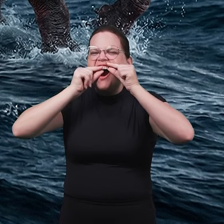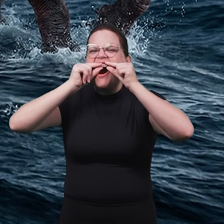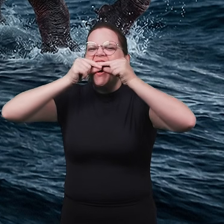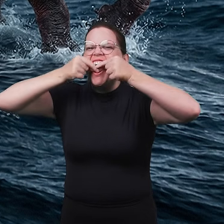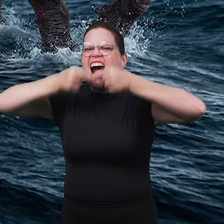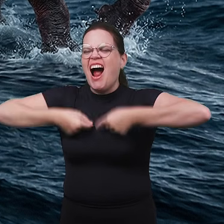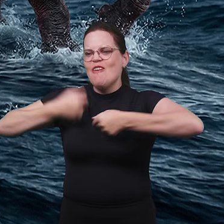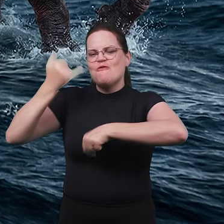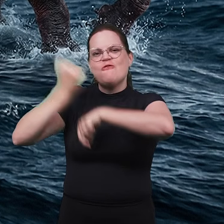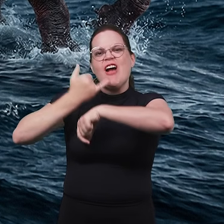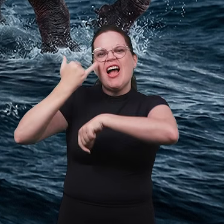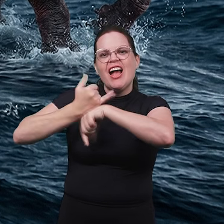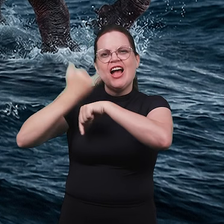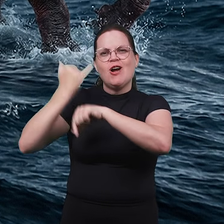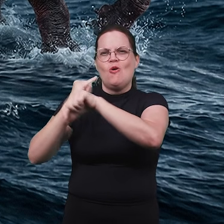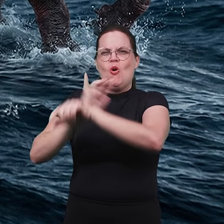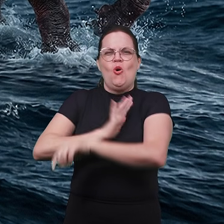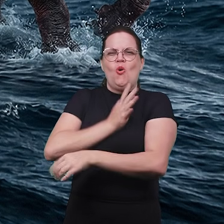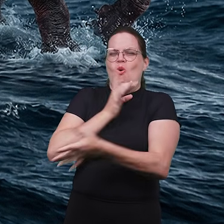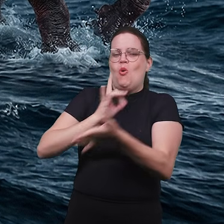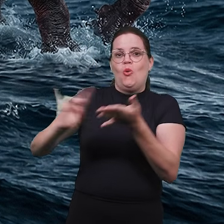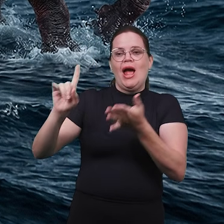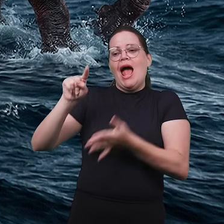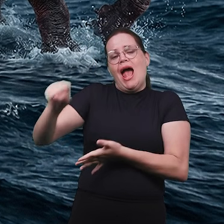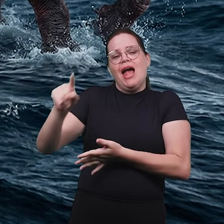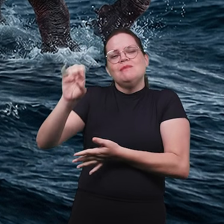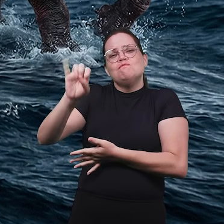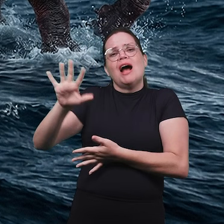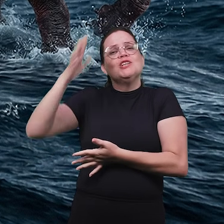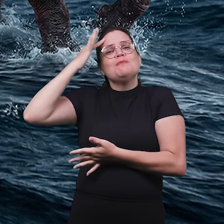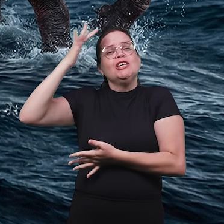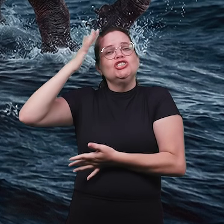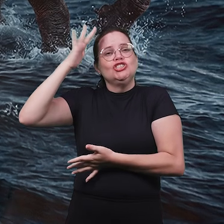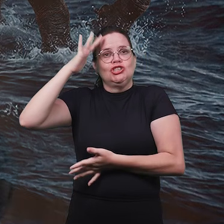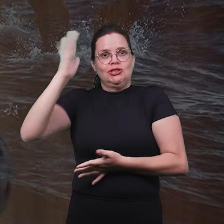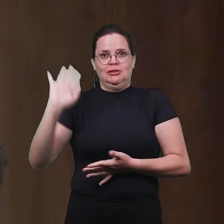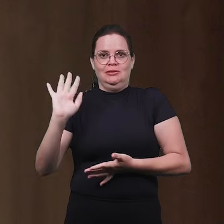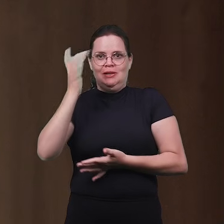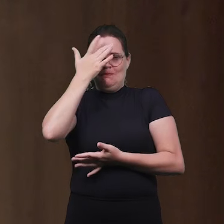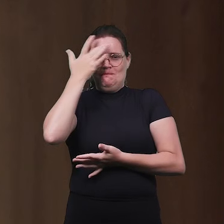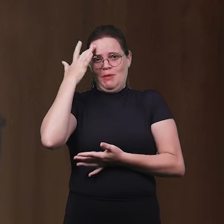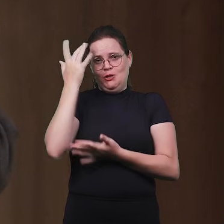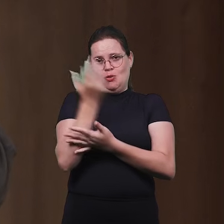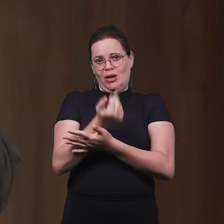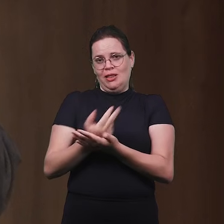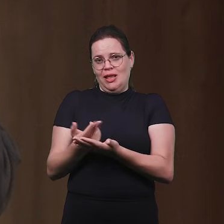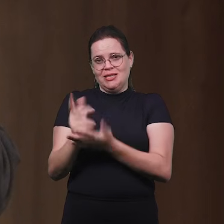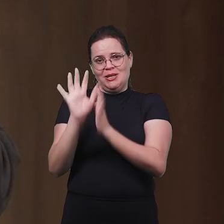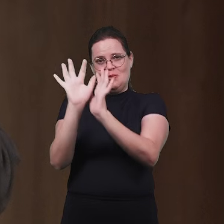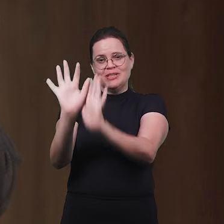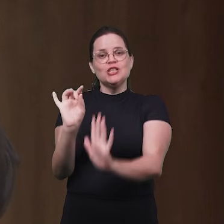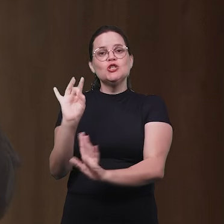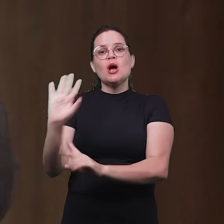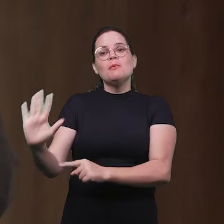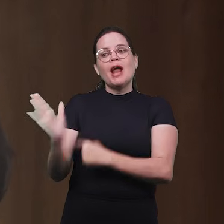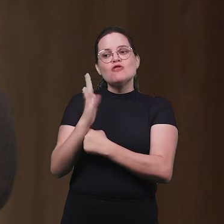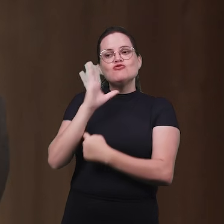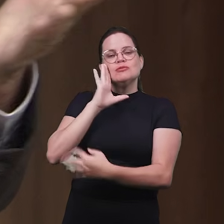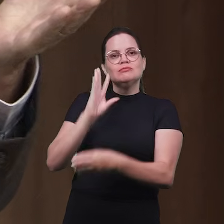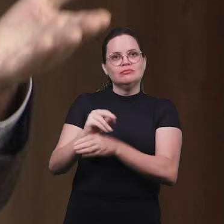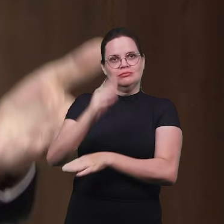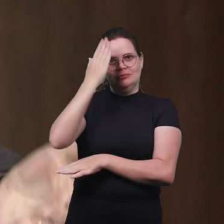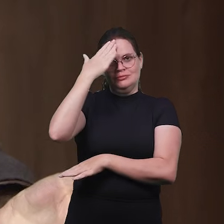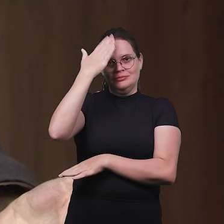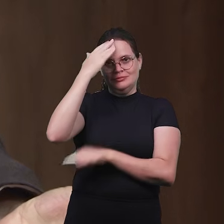de forma simbólica, não significa que seja essa figura, né? Sim. Alguém desenhou desse jeito aí só para nos